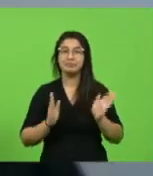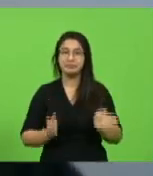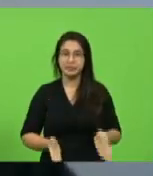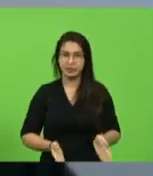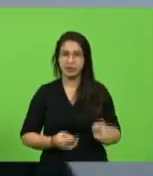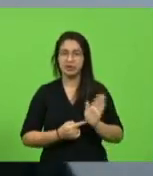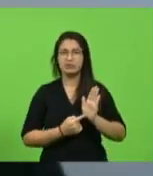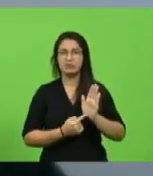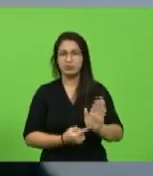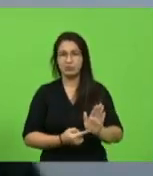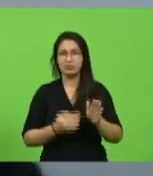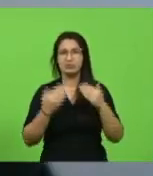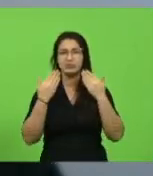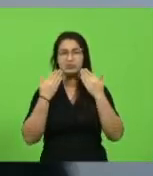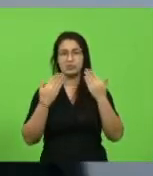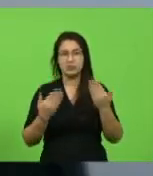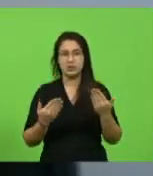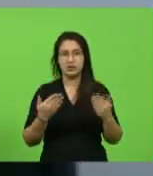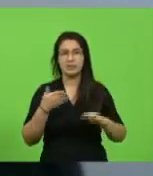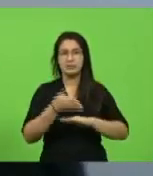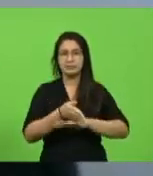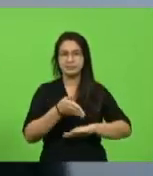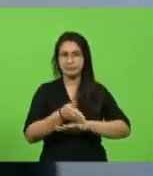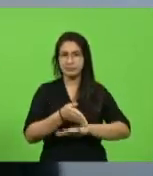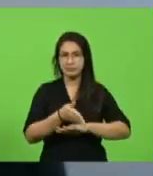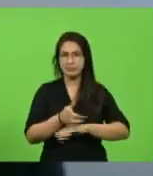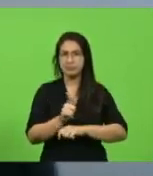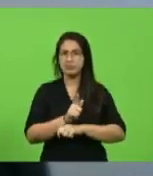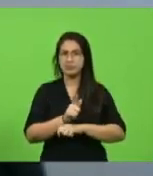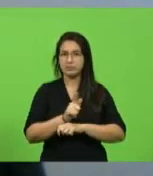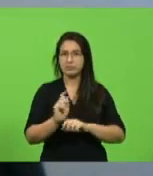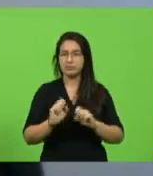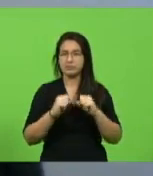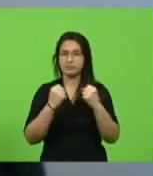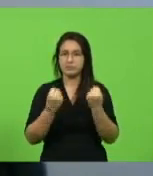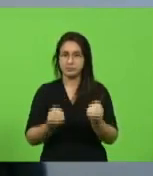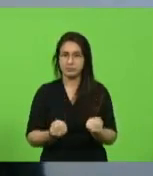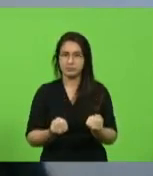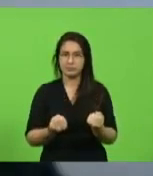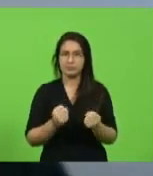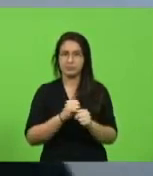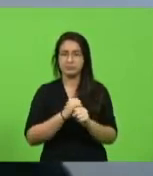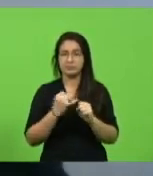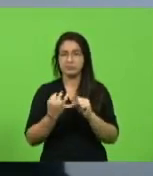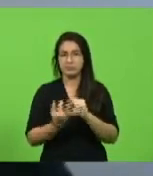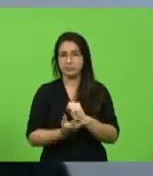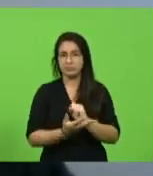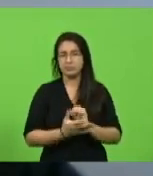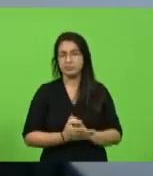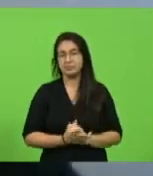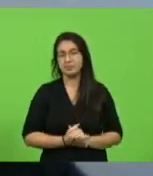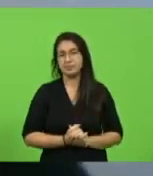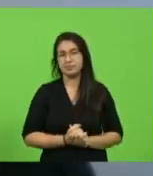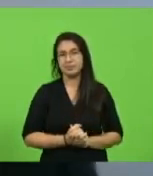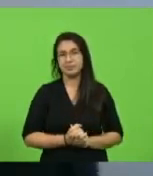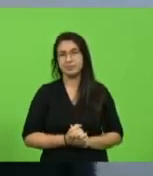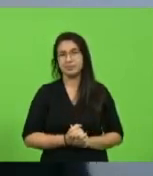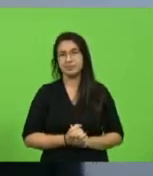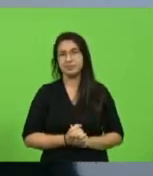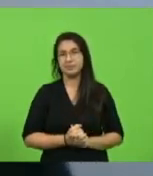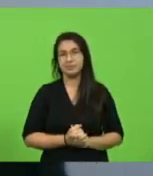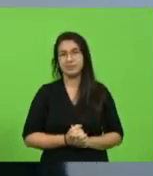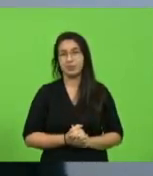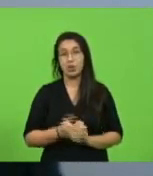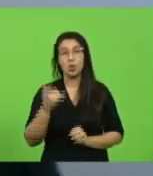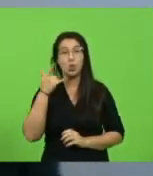participação ativa do governador na gestão do enfrentamento da pandemia. qual era outra preocupação